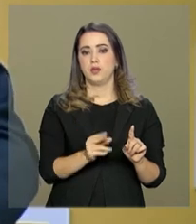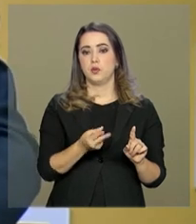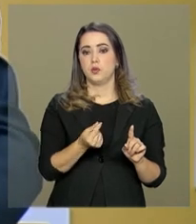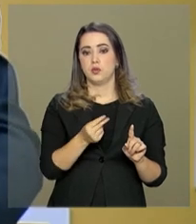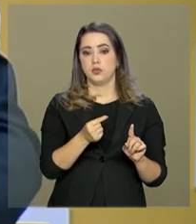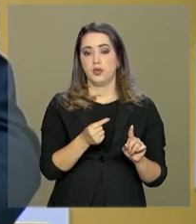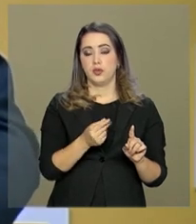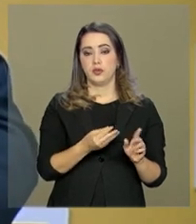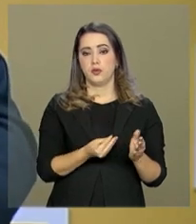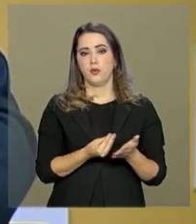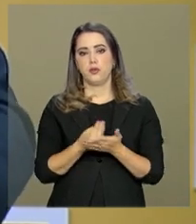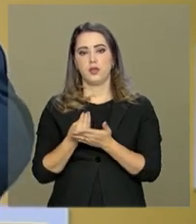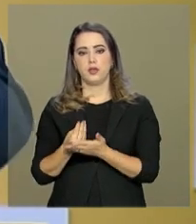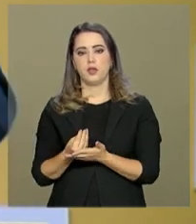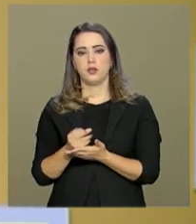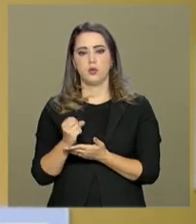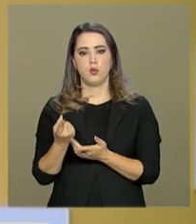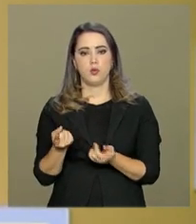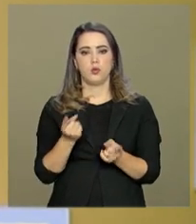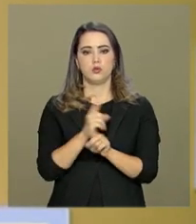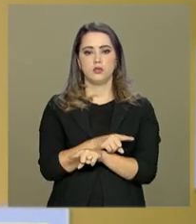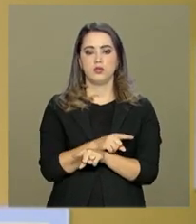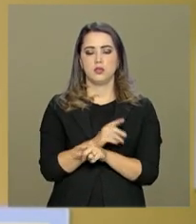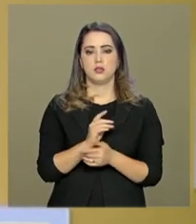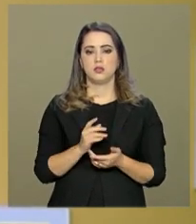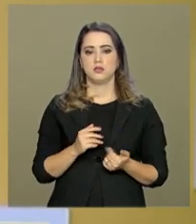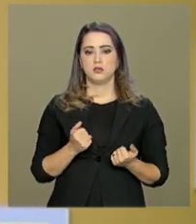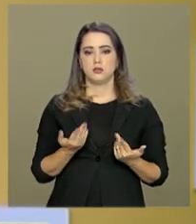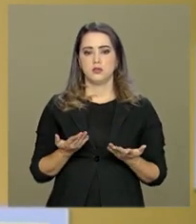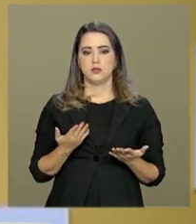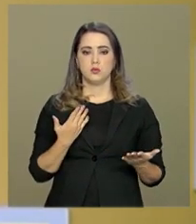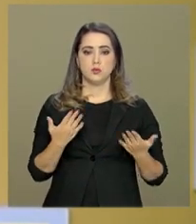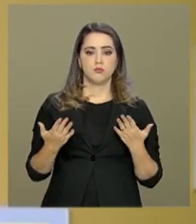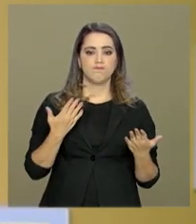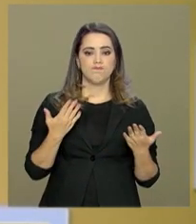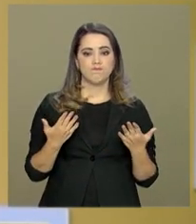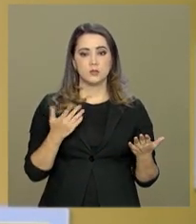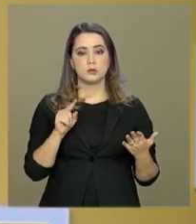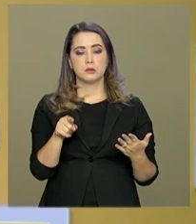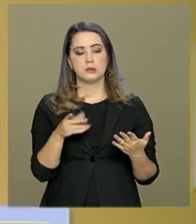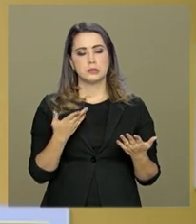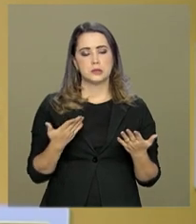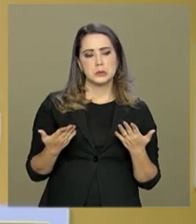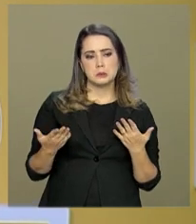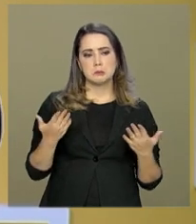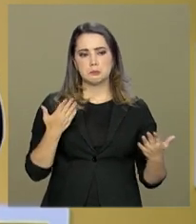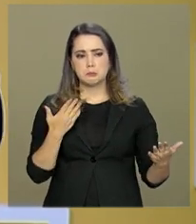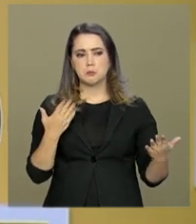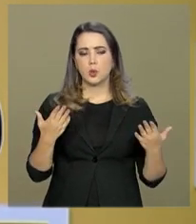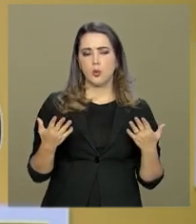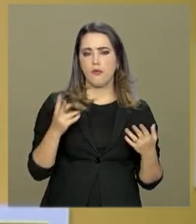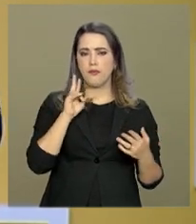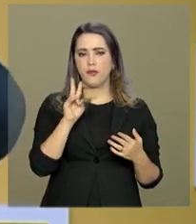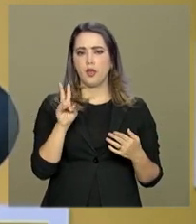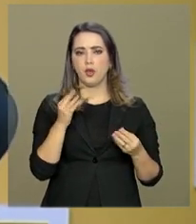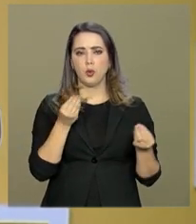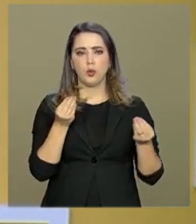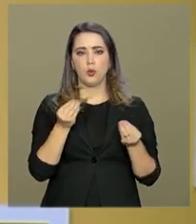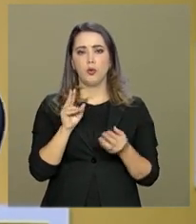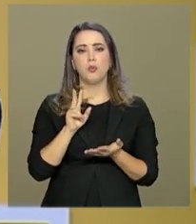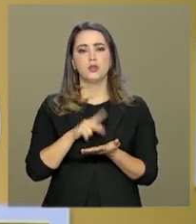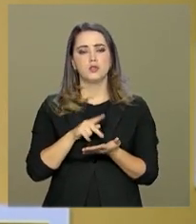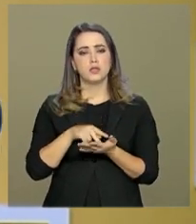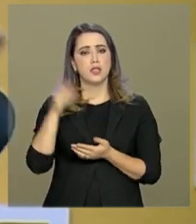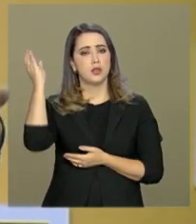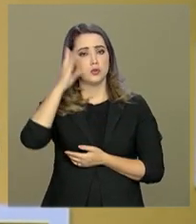disponíveis ou o contrário então essa essa mediação e essa visão da realidade do brasil